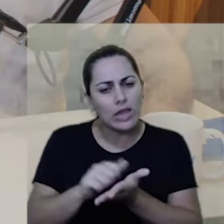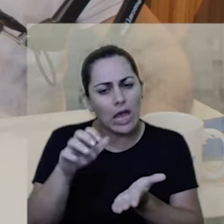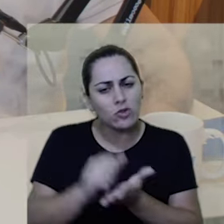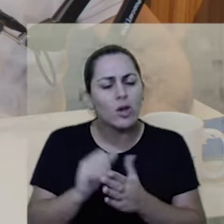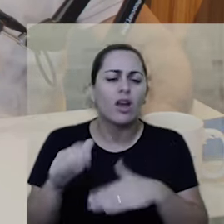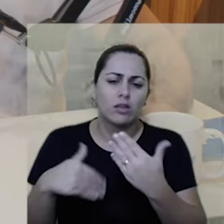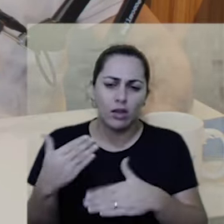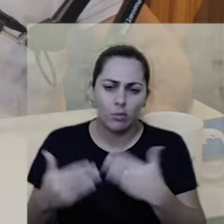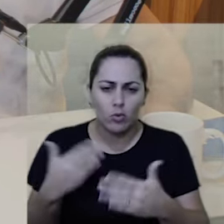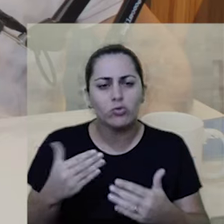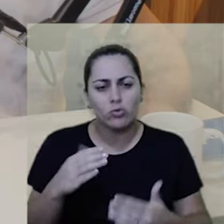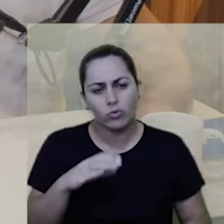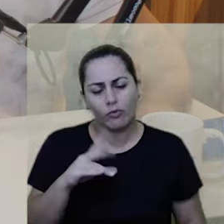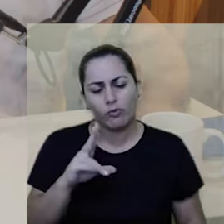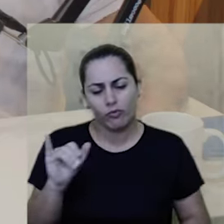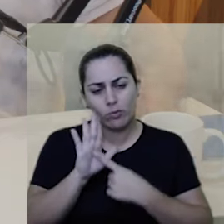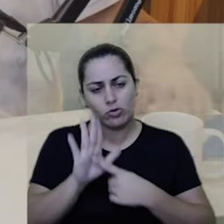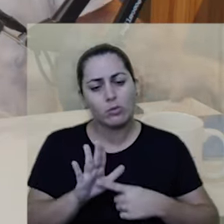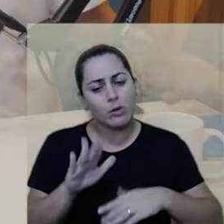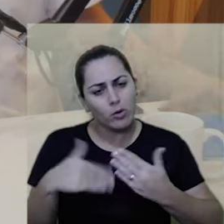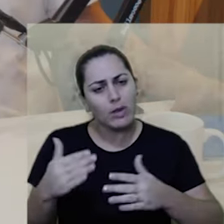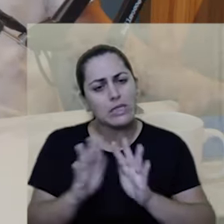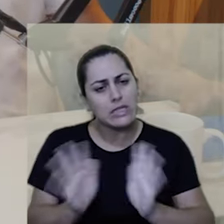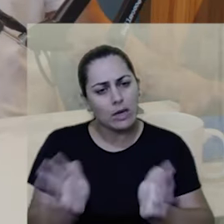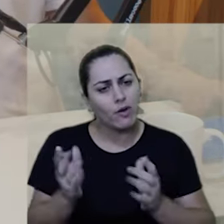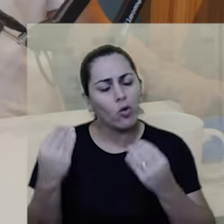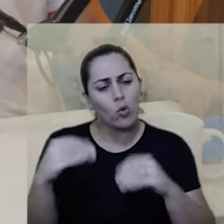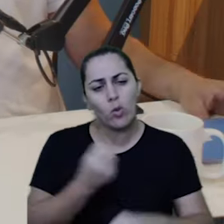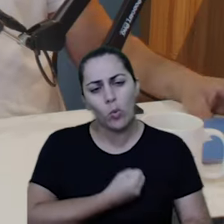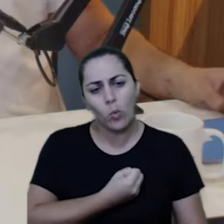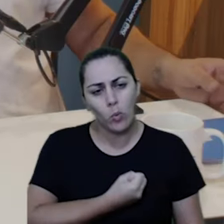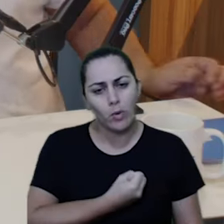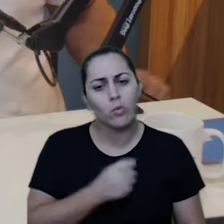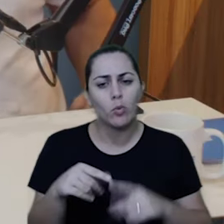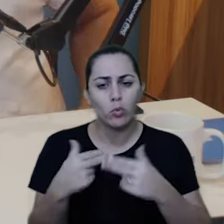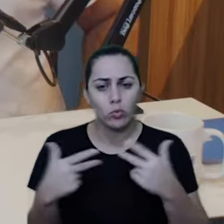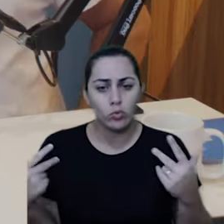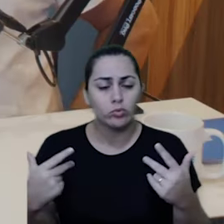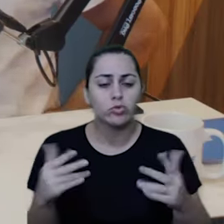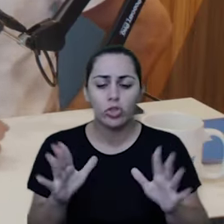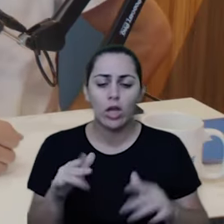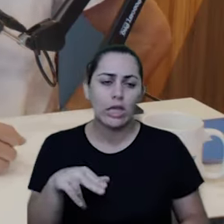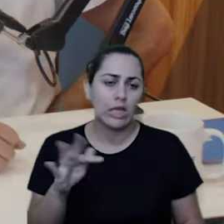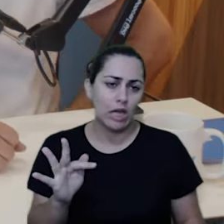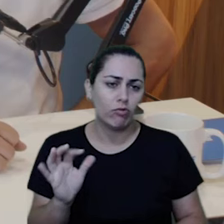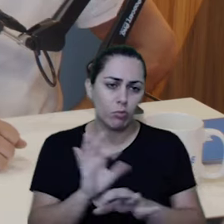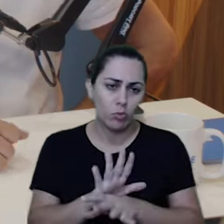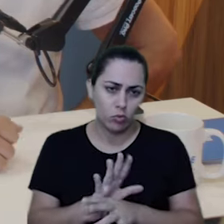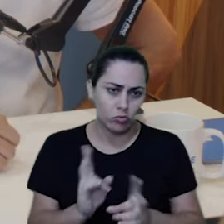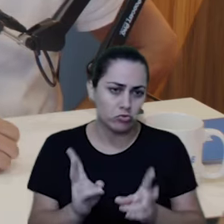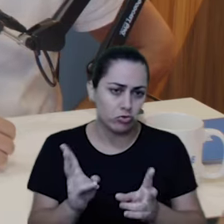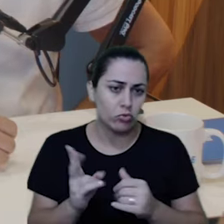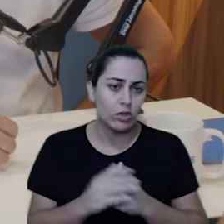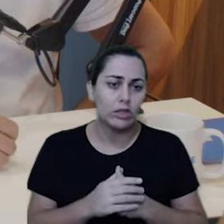porque aí depois no dia a dia como vai mostrar é muito mais simples você vai jogar o código do seu produto emite a nota foi e